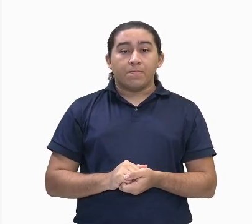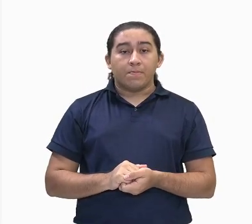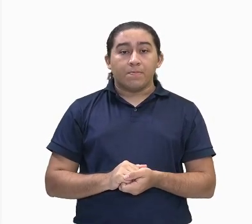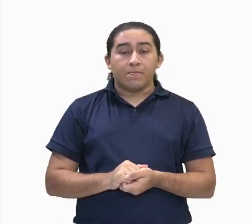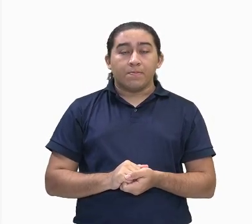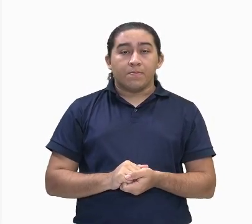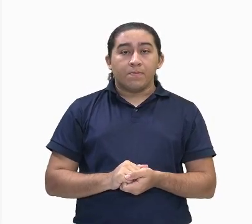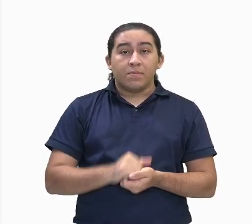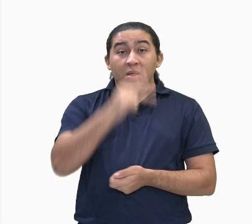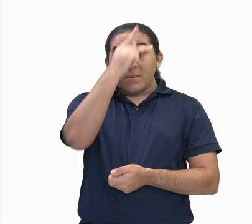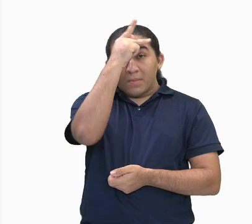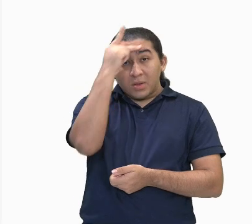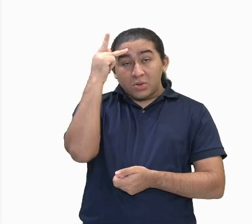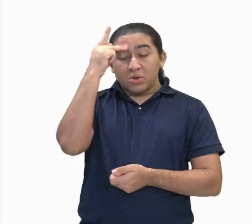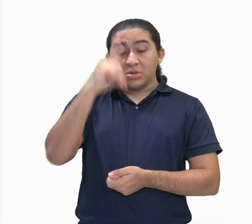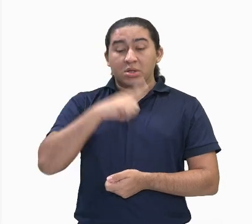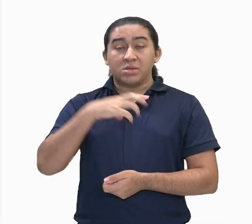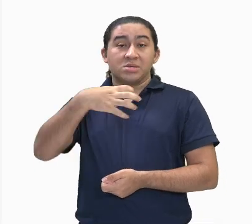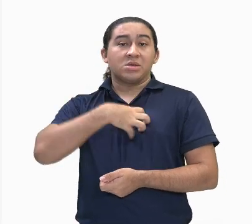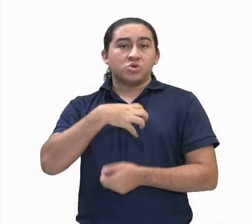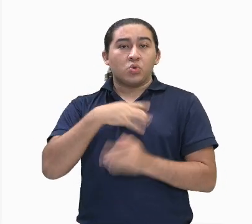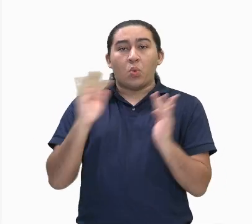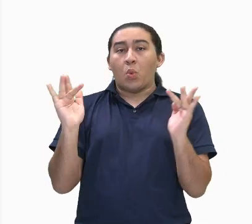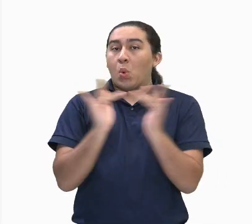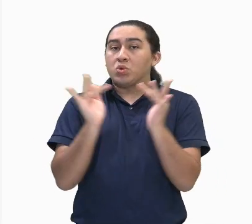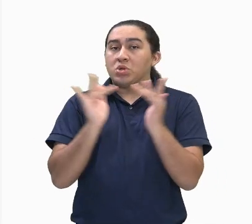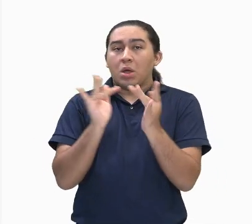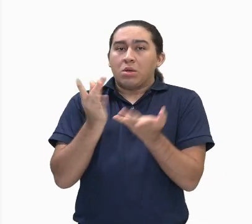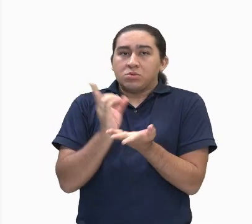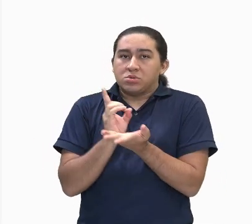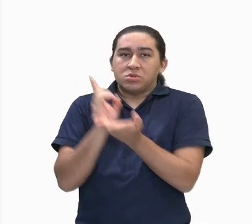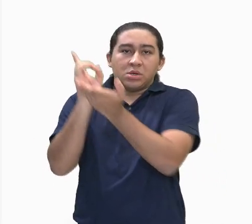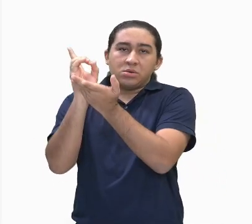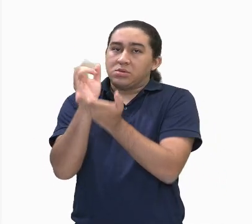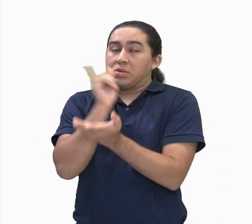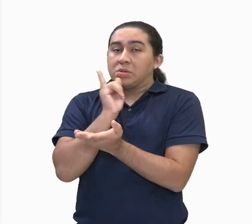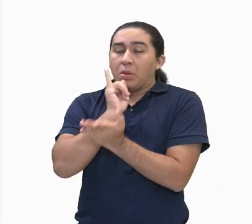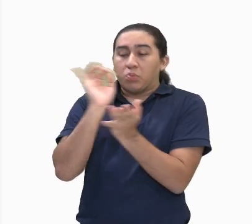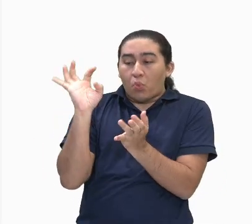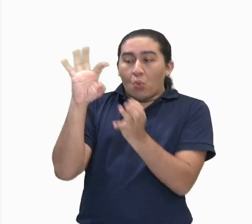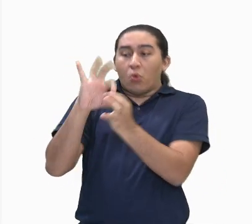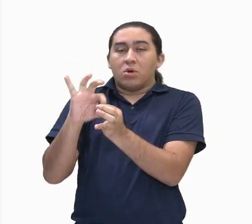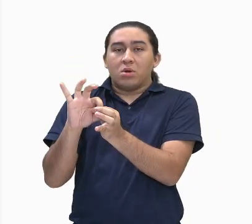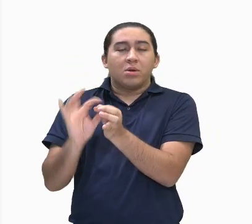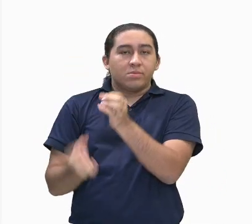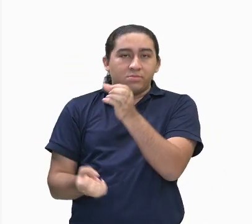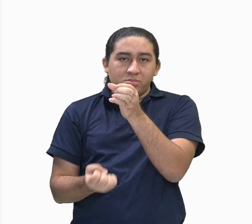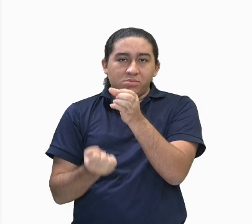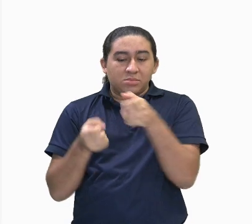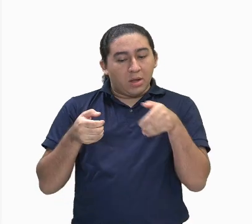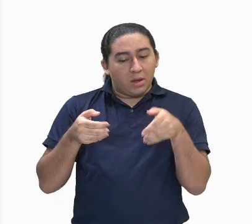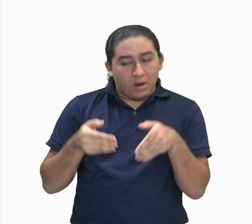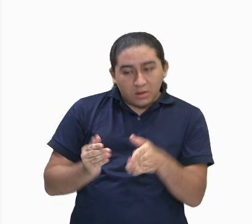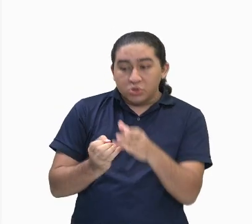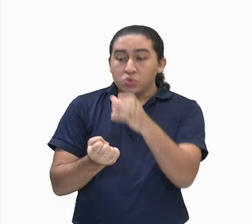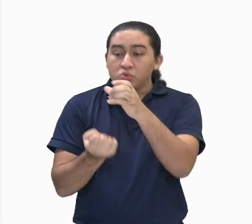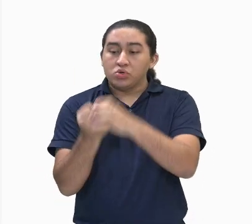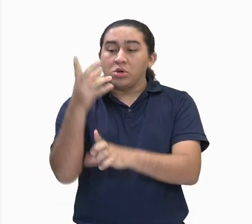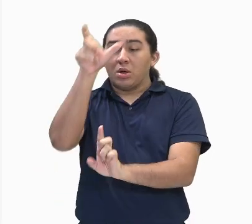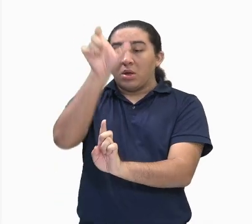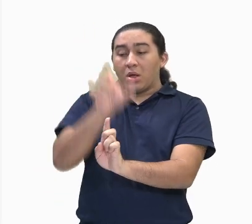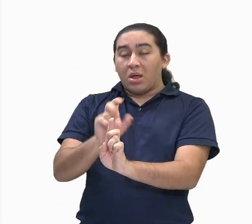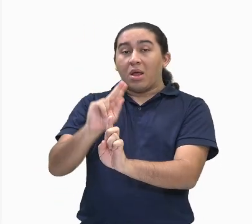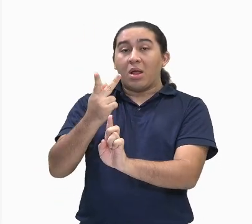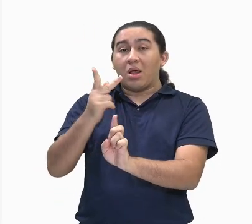tocadas ali pelo sagrado, pelo divino, no caso dos semideuses, né? E daí nascem os heróis